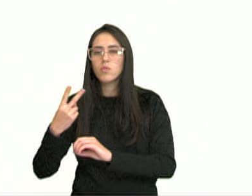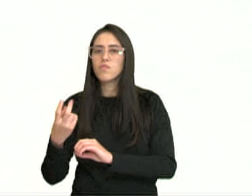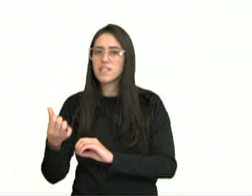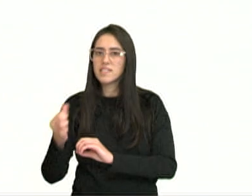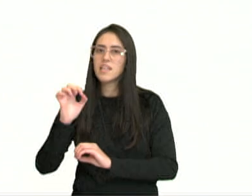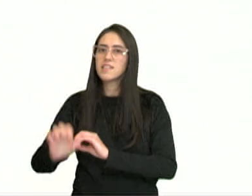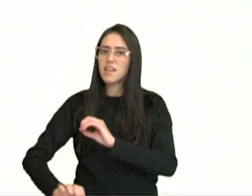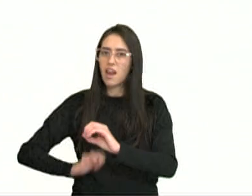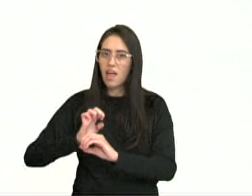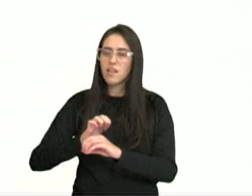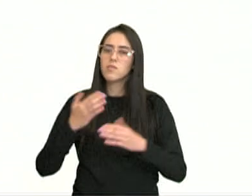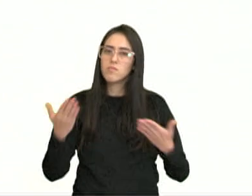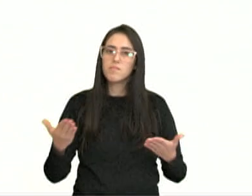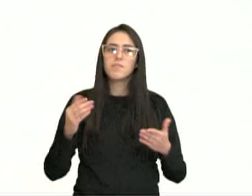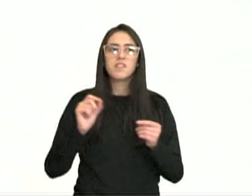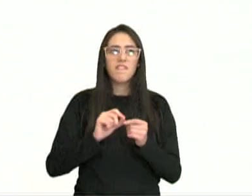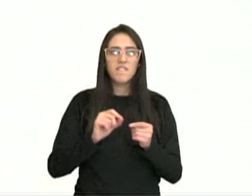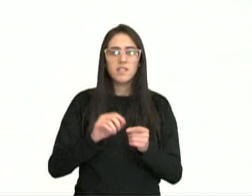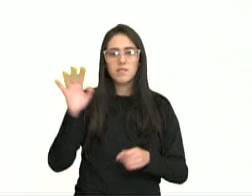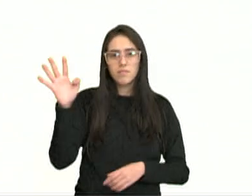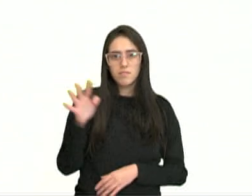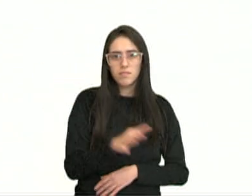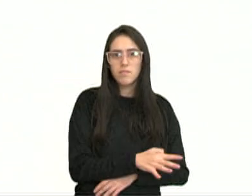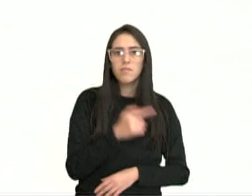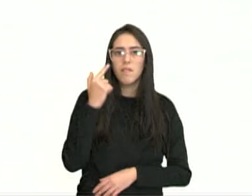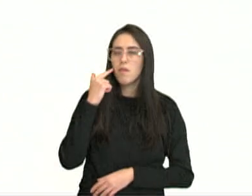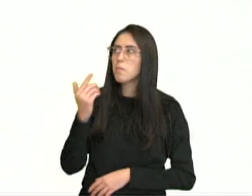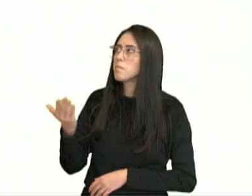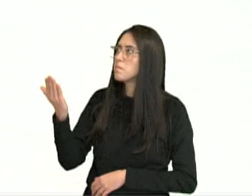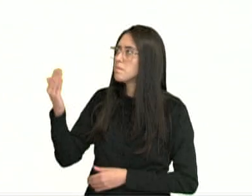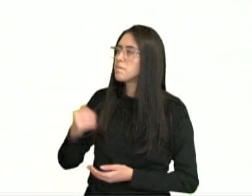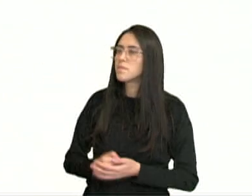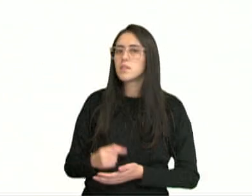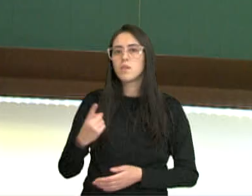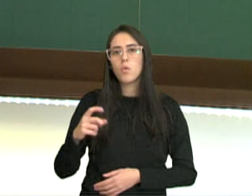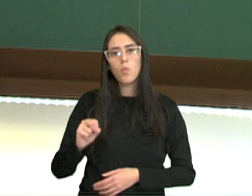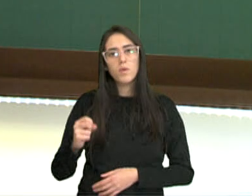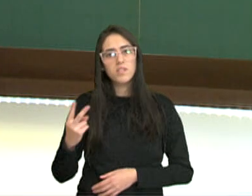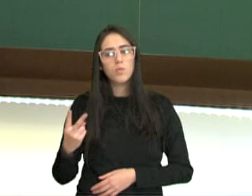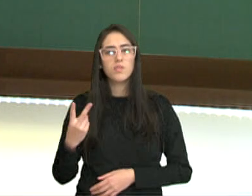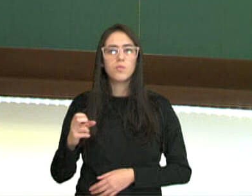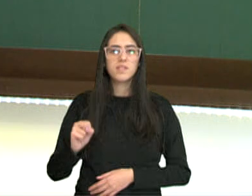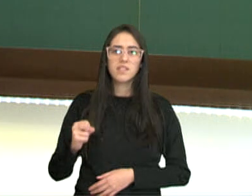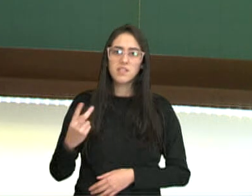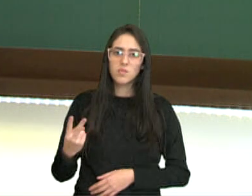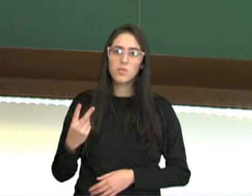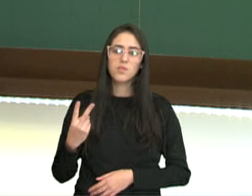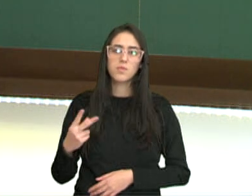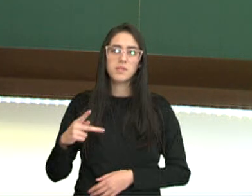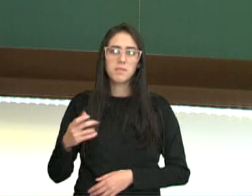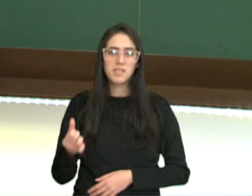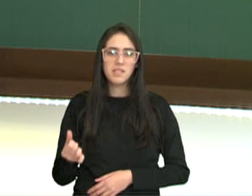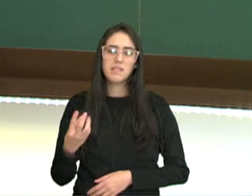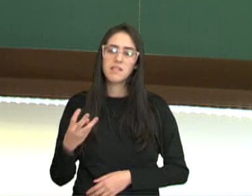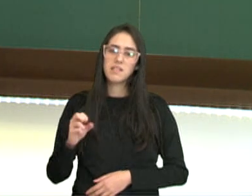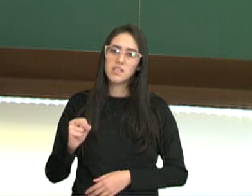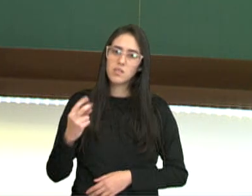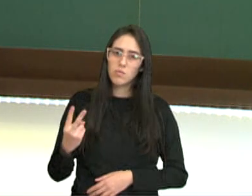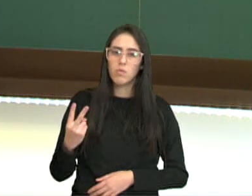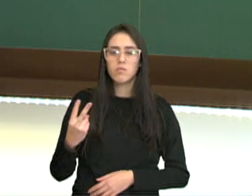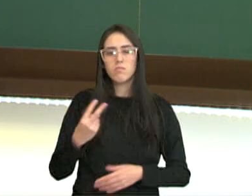elétrons. E aí eu vou lá fazer a minha distribuição dentro do desenho. 1s2, 2s2, 2p6,